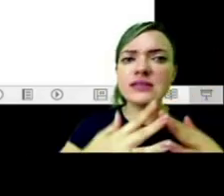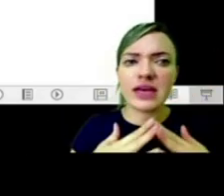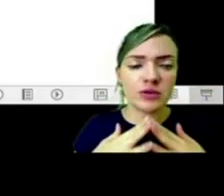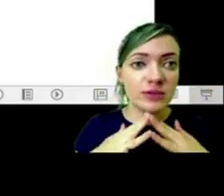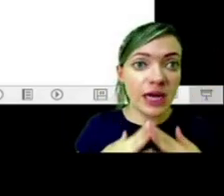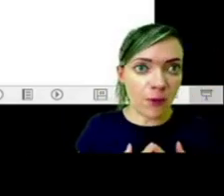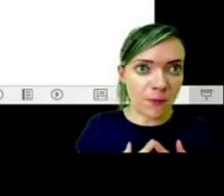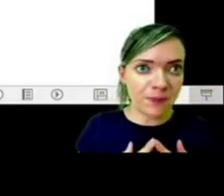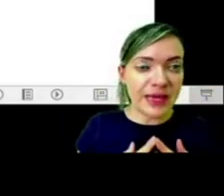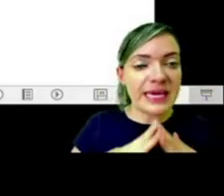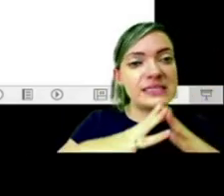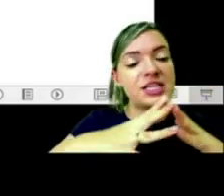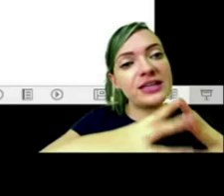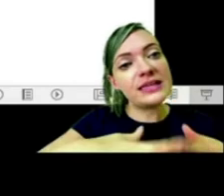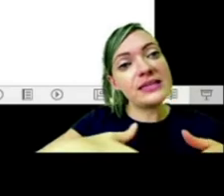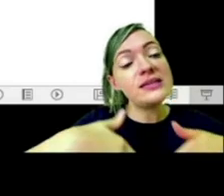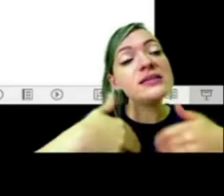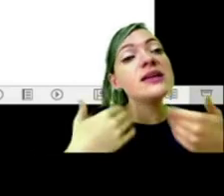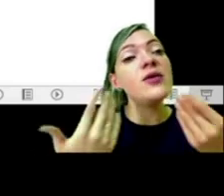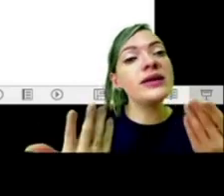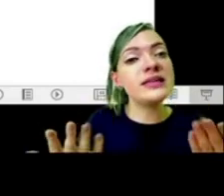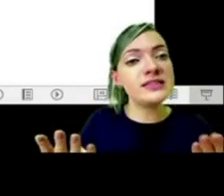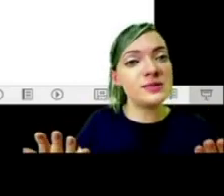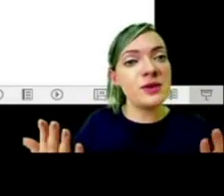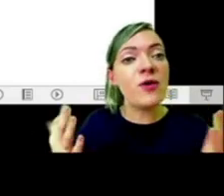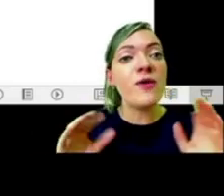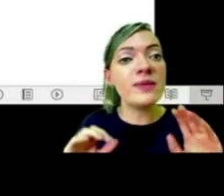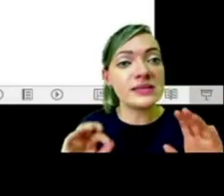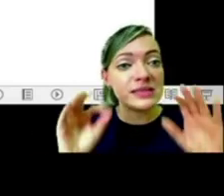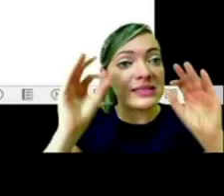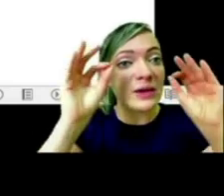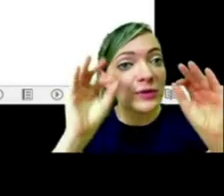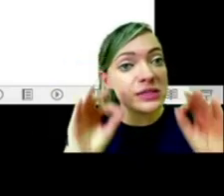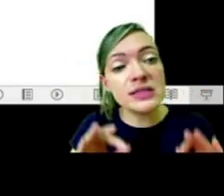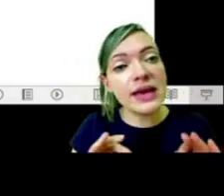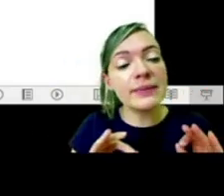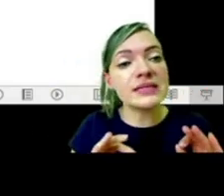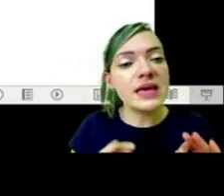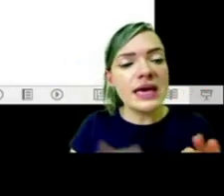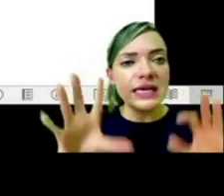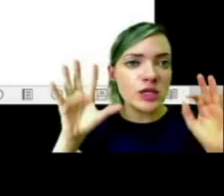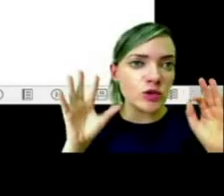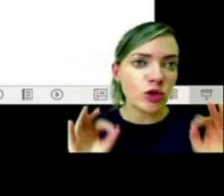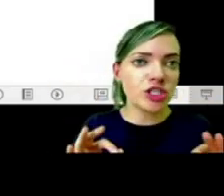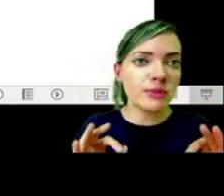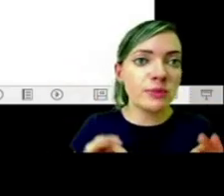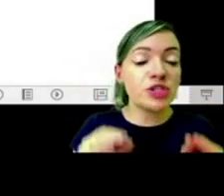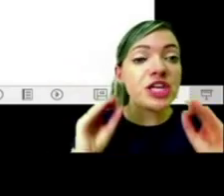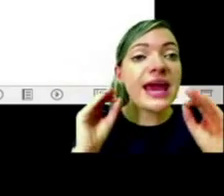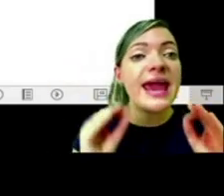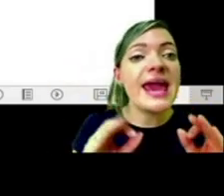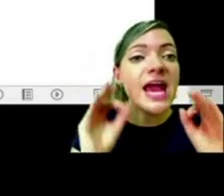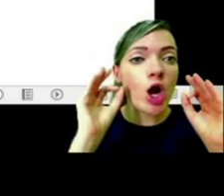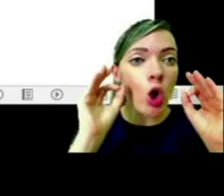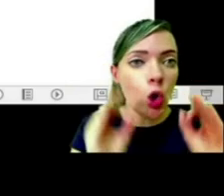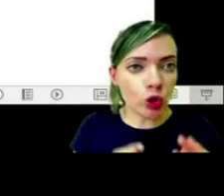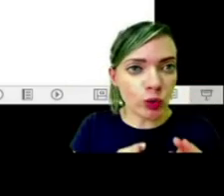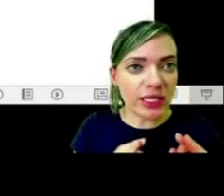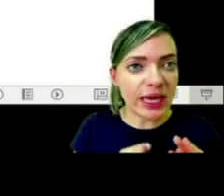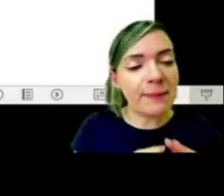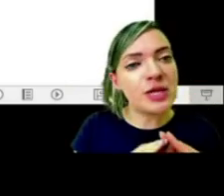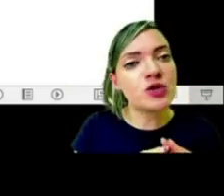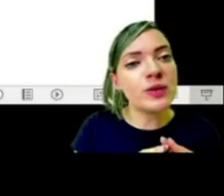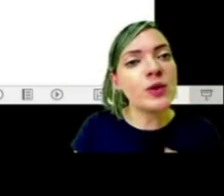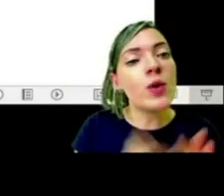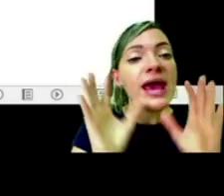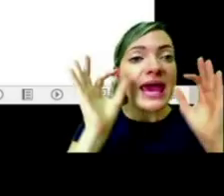ali o deserto. Não. Existe a transição entre esses biomas, esses ecossistemas. E isso nós chamamos de